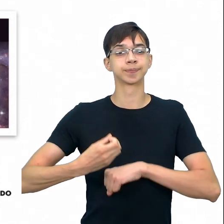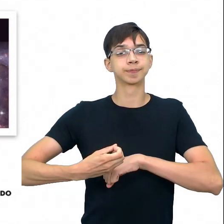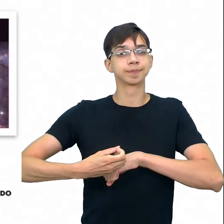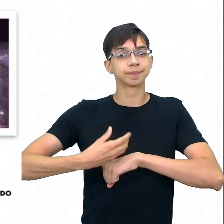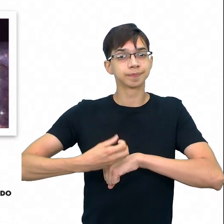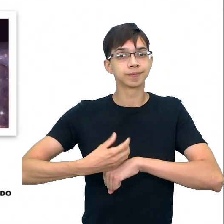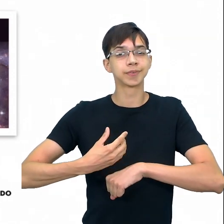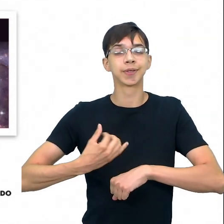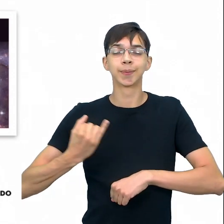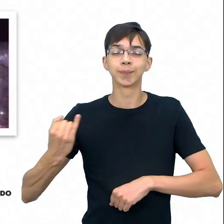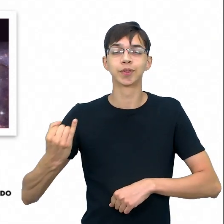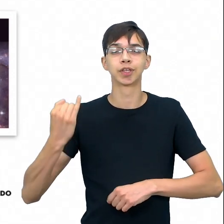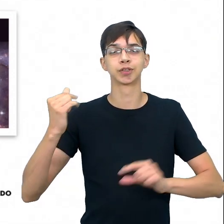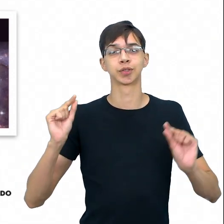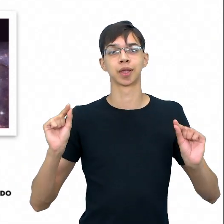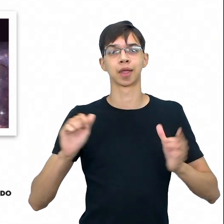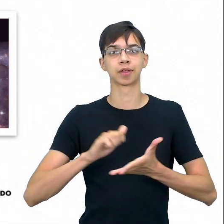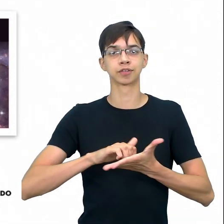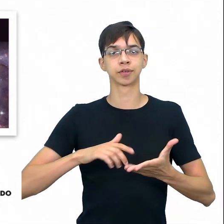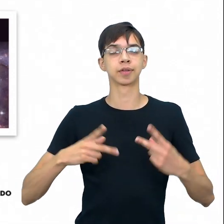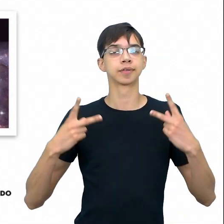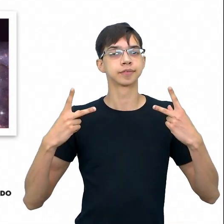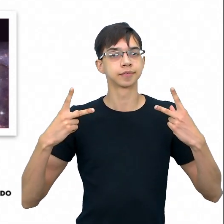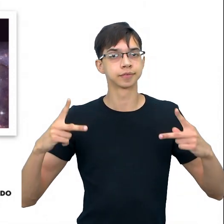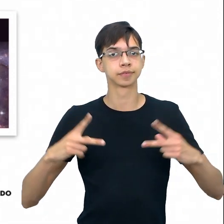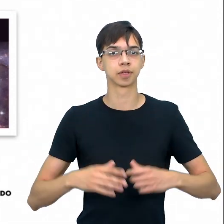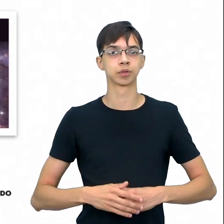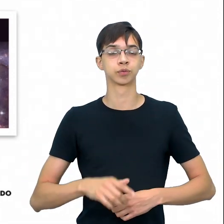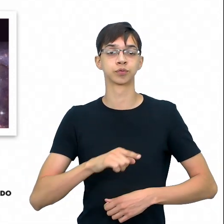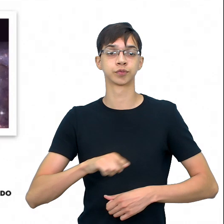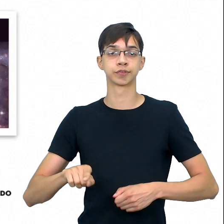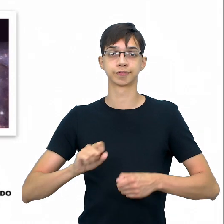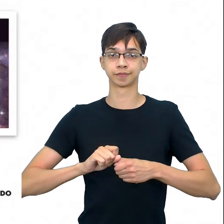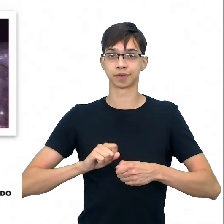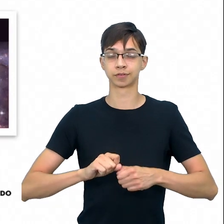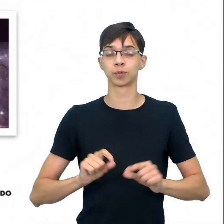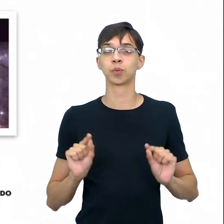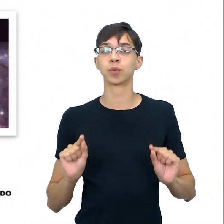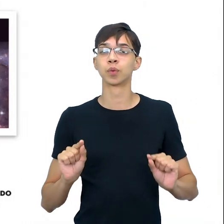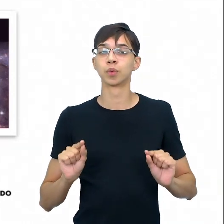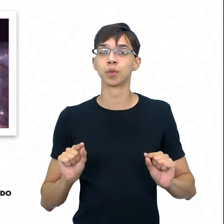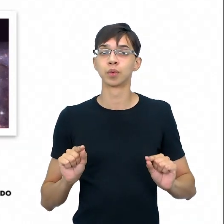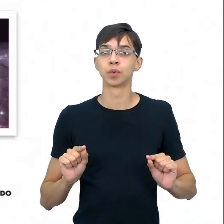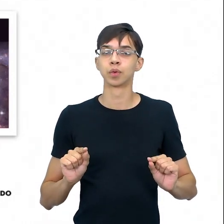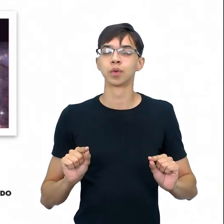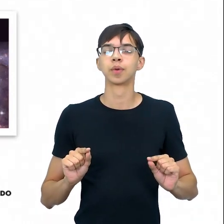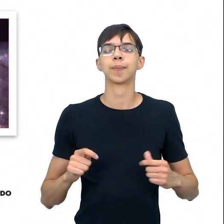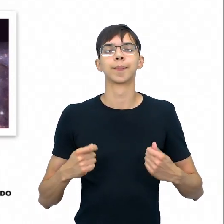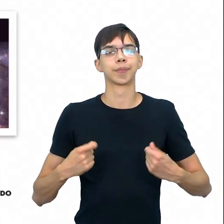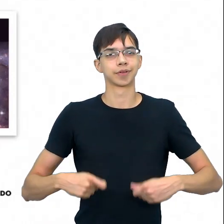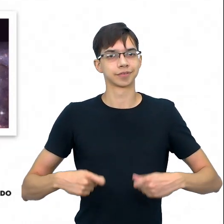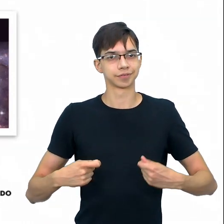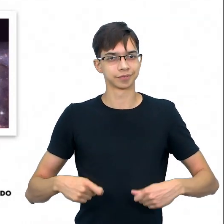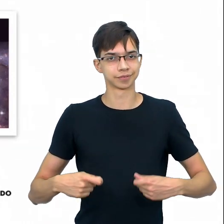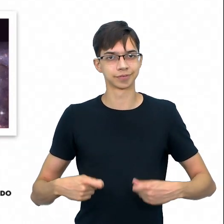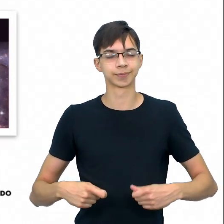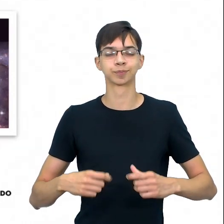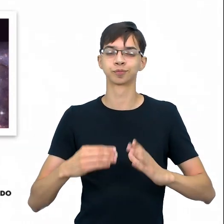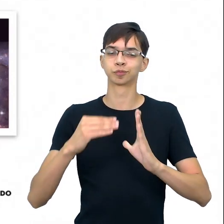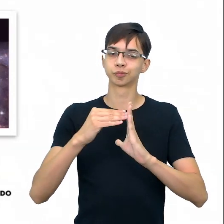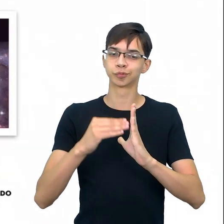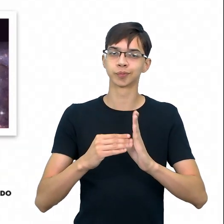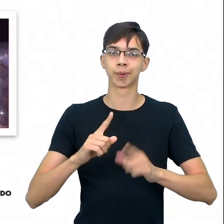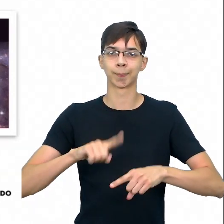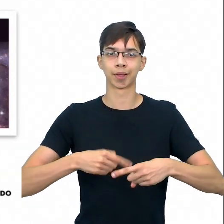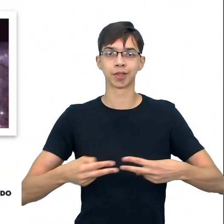vocês deixem as atividades que vocês vêm desenvolvendo, né, repliquem, para que a gente possa replicar isso nas nossas escolas. Eu